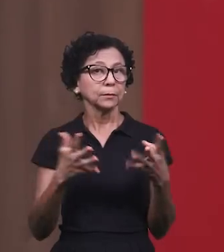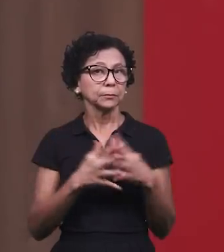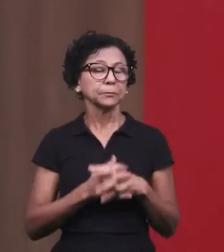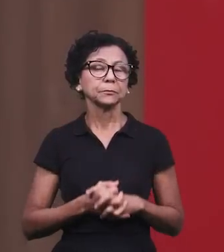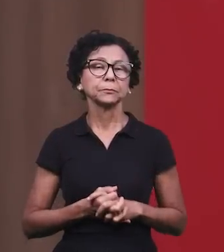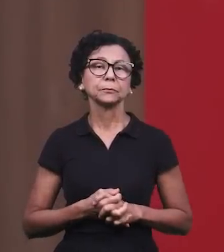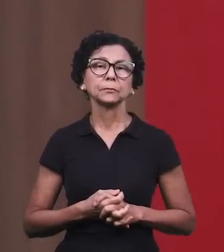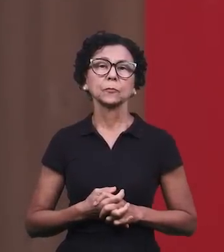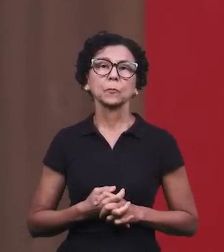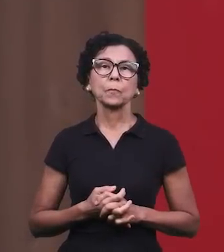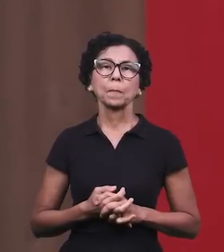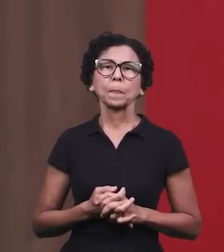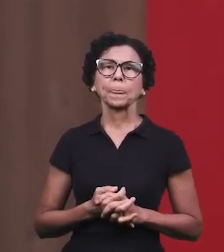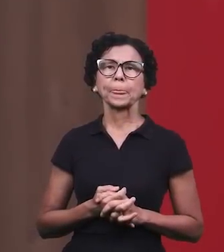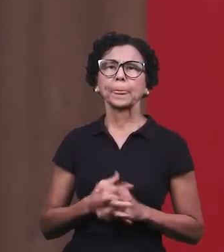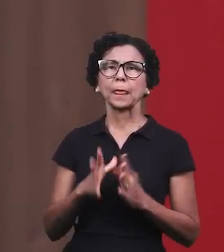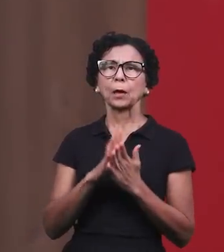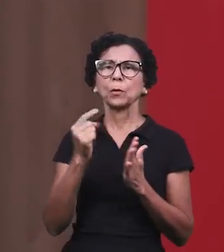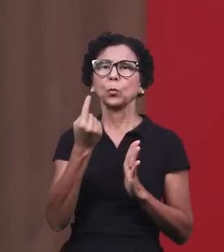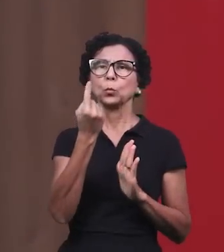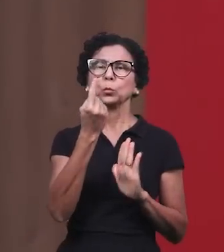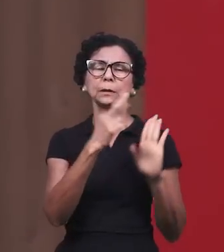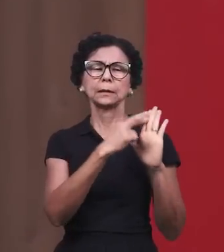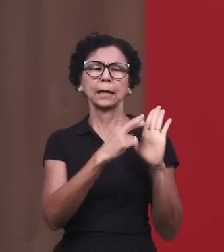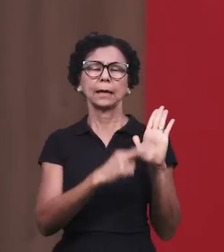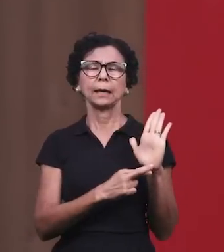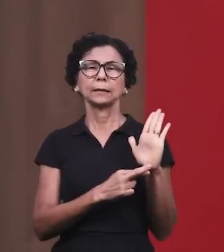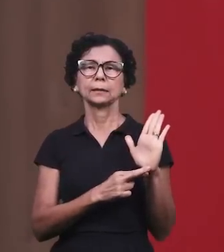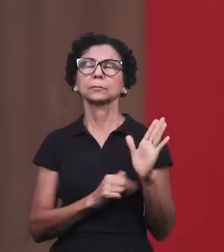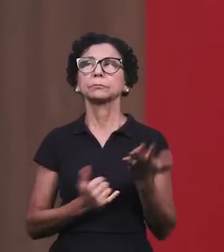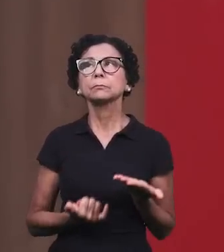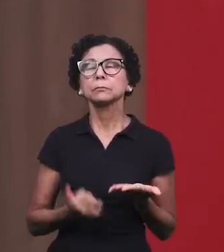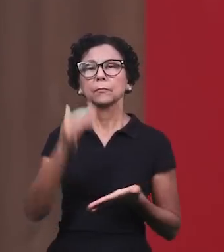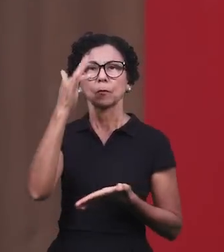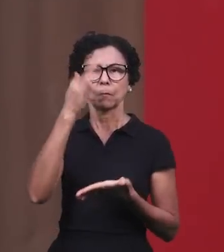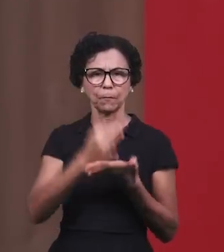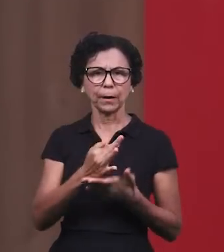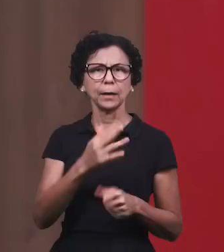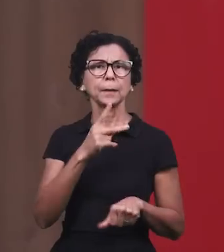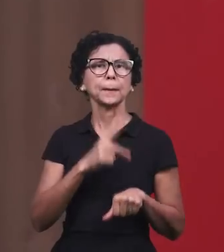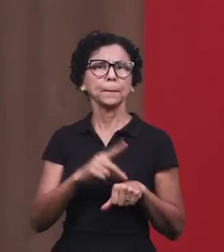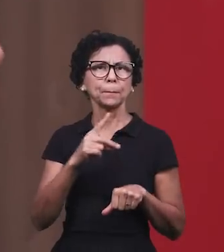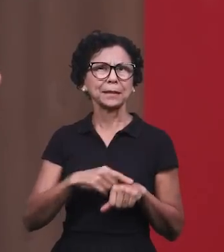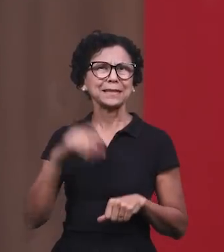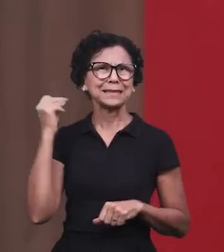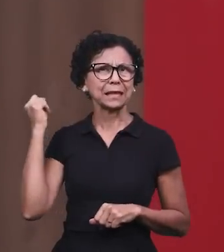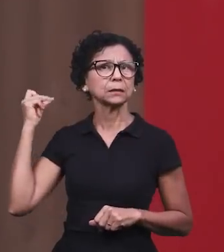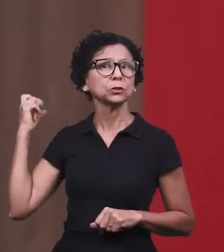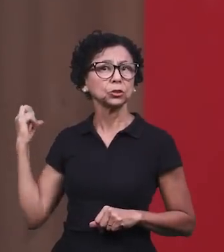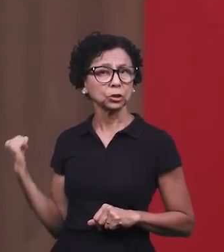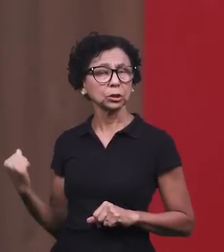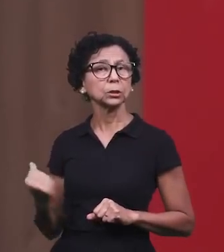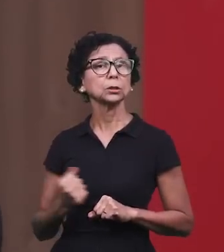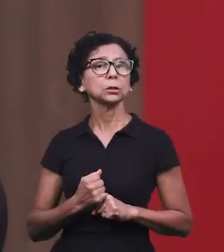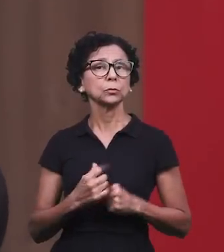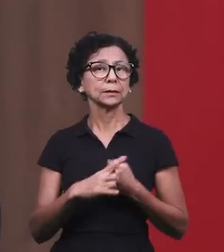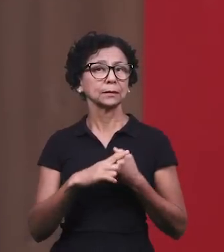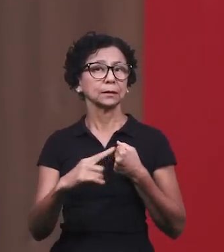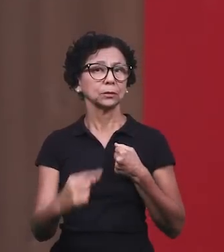sobre a Bíblia como regra, a única regra de fé e prática, sendo a palavra de Deus, que isso foi desde a Reforma Protestante, em